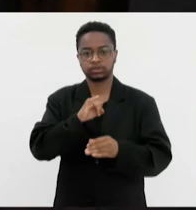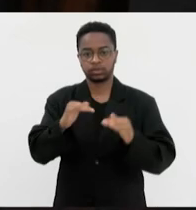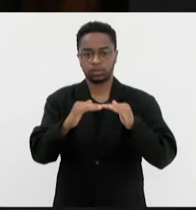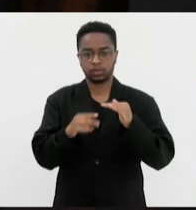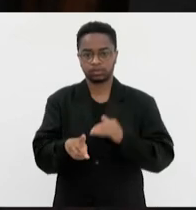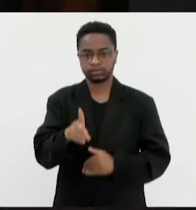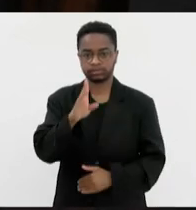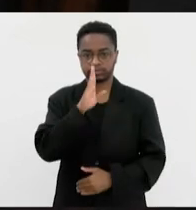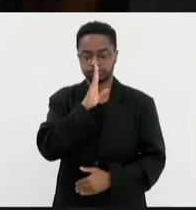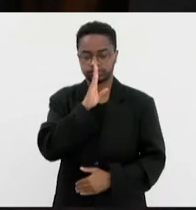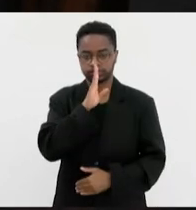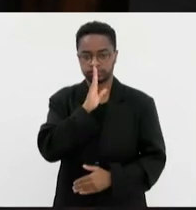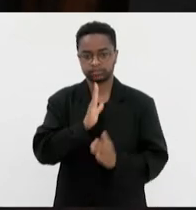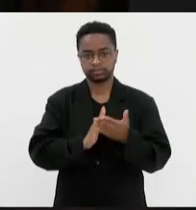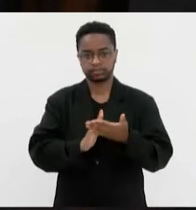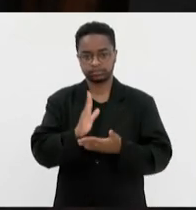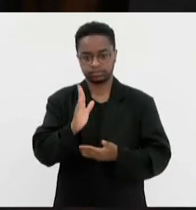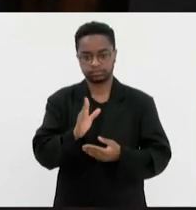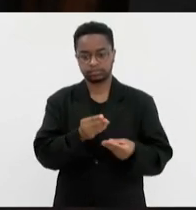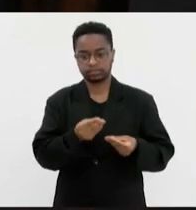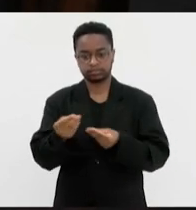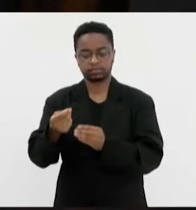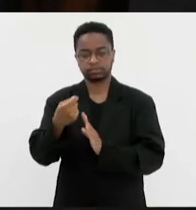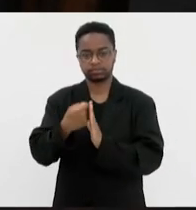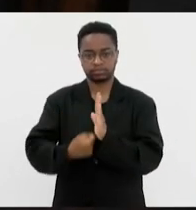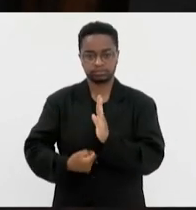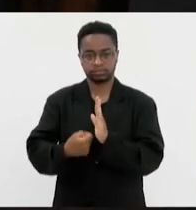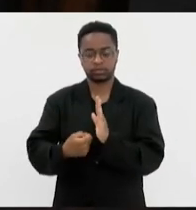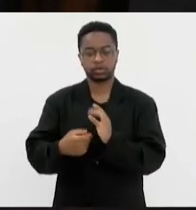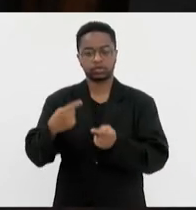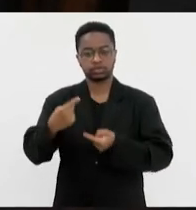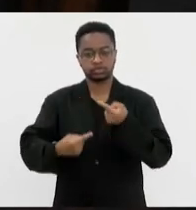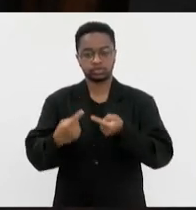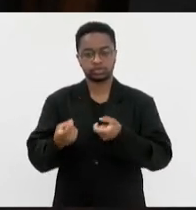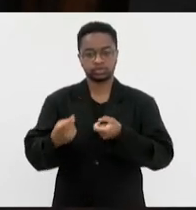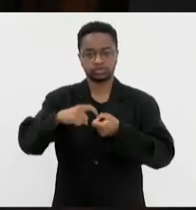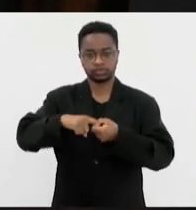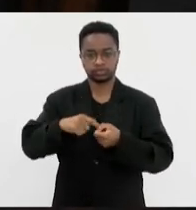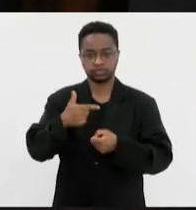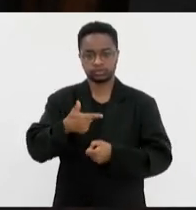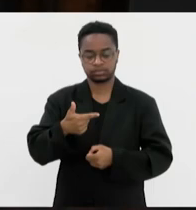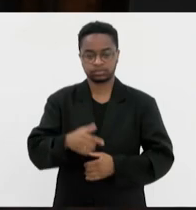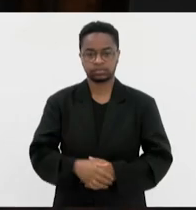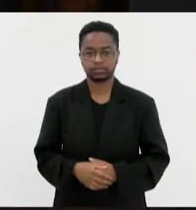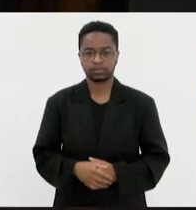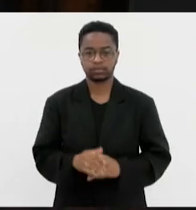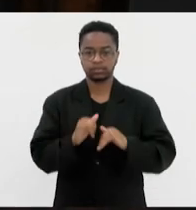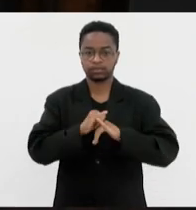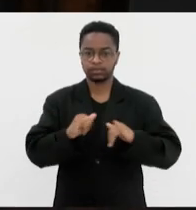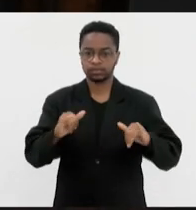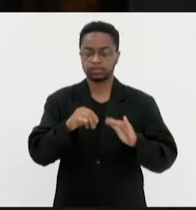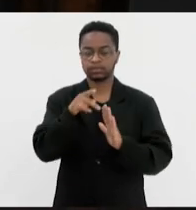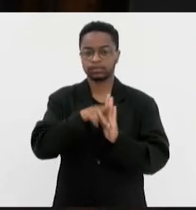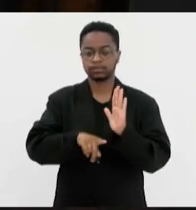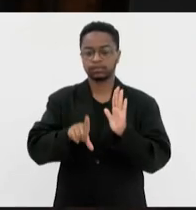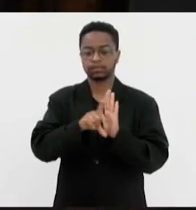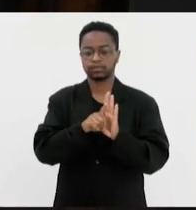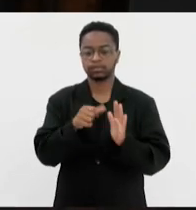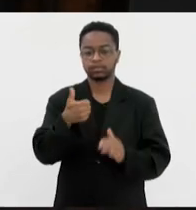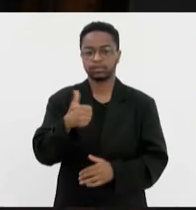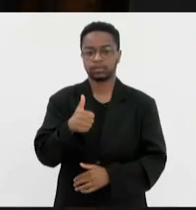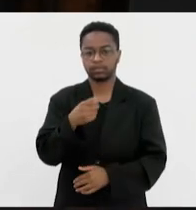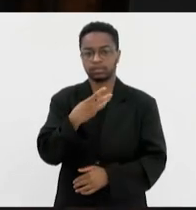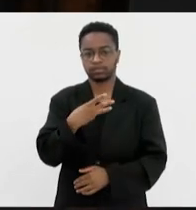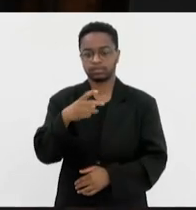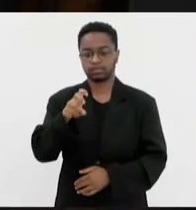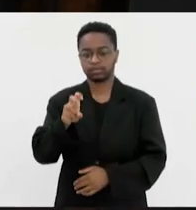estão, aprovado. Vai a redação do vencido para a segunda discussão. Anuncio projeto de lei número